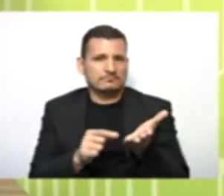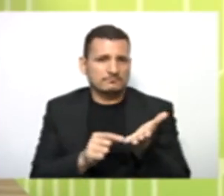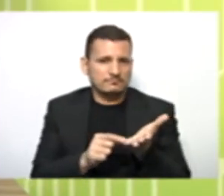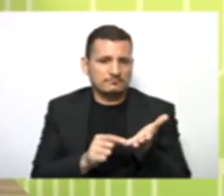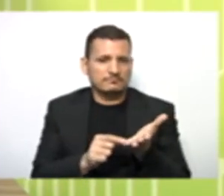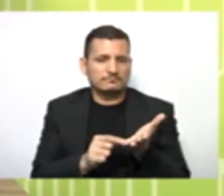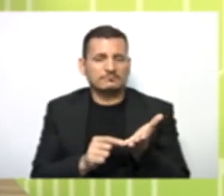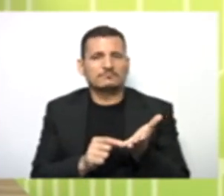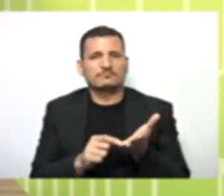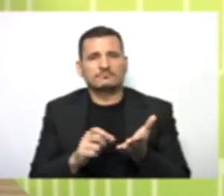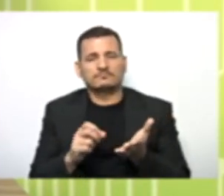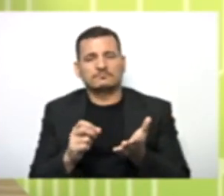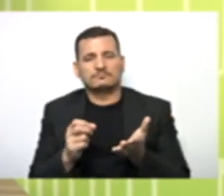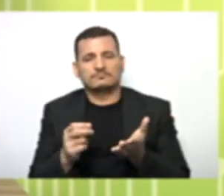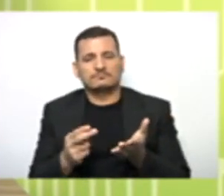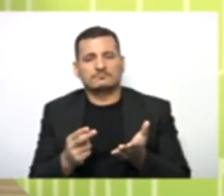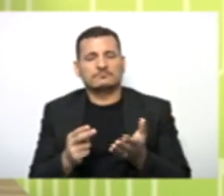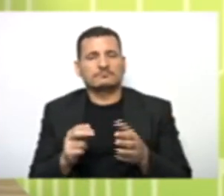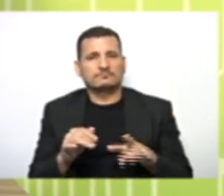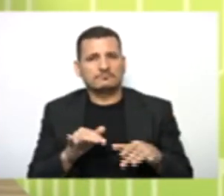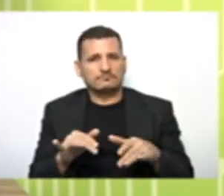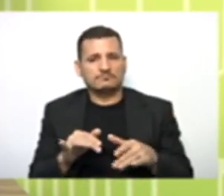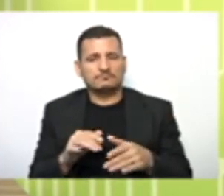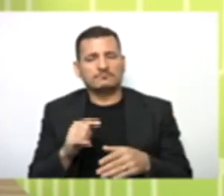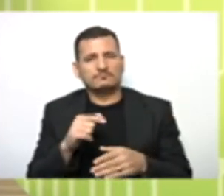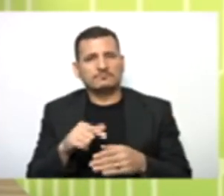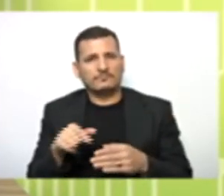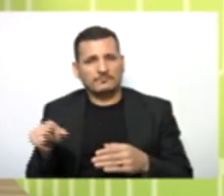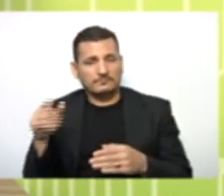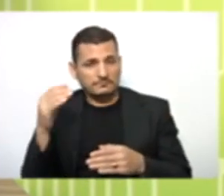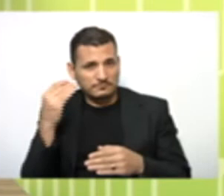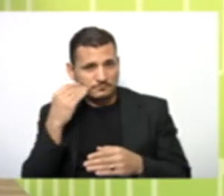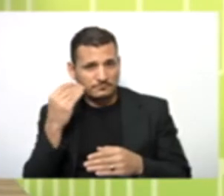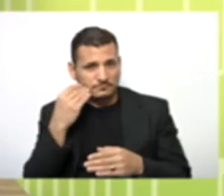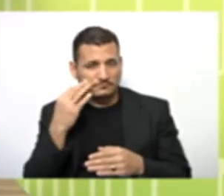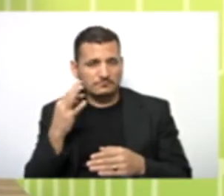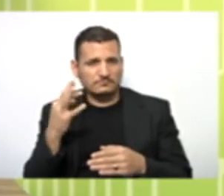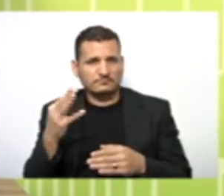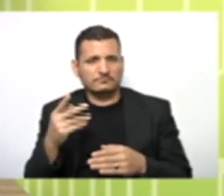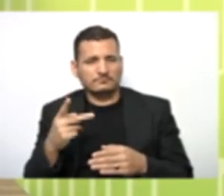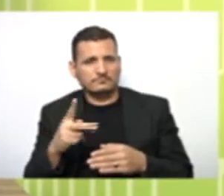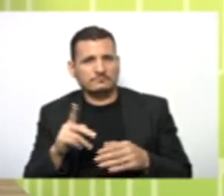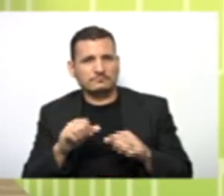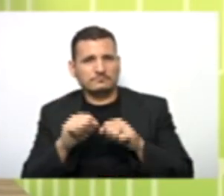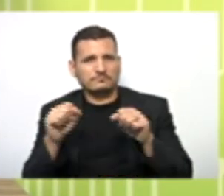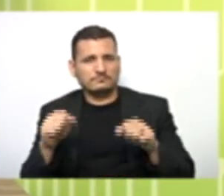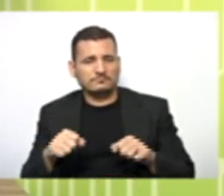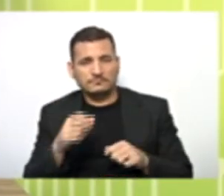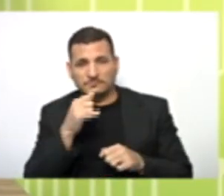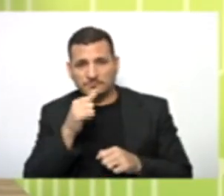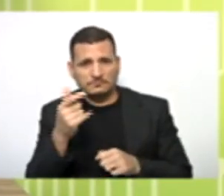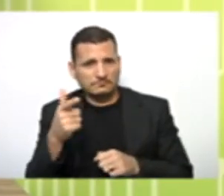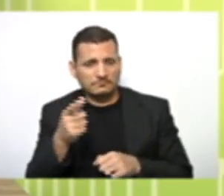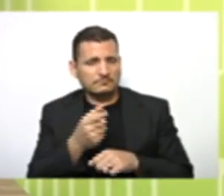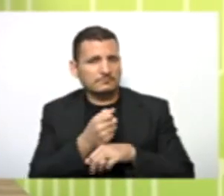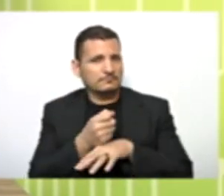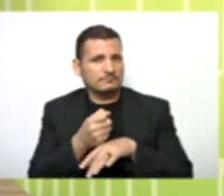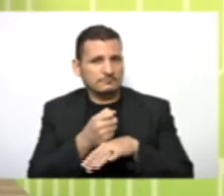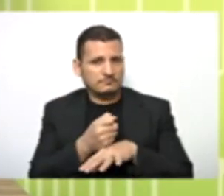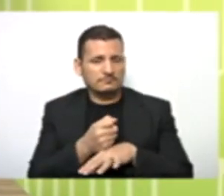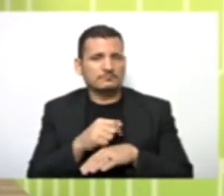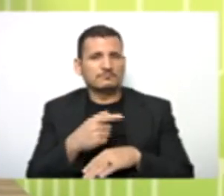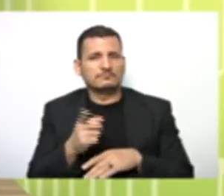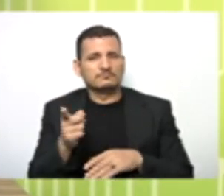está mesmo programado, ele vai e verifica todo o seu sistema se não tem vírus. Então, repara que ele escaneou